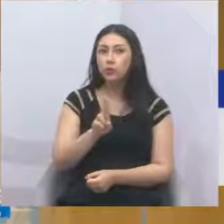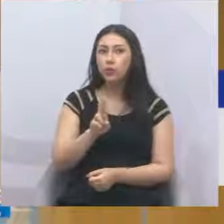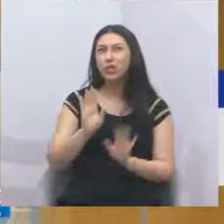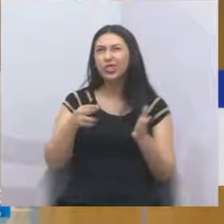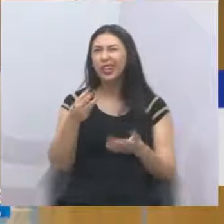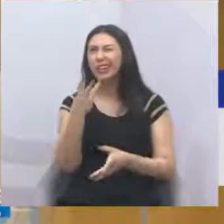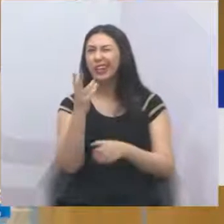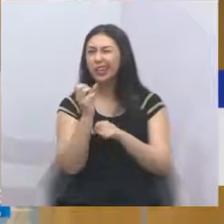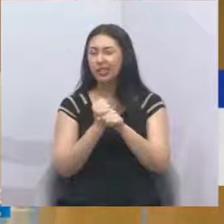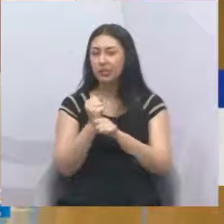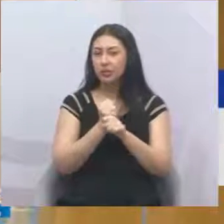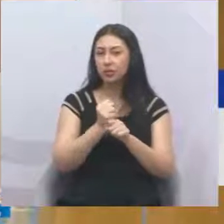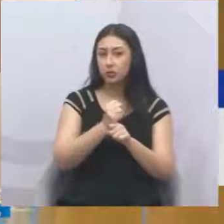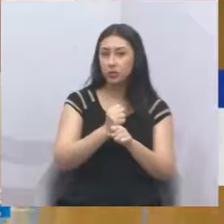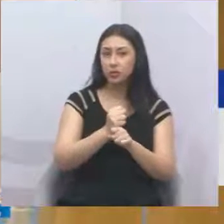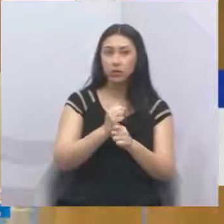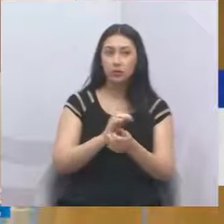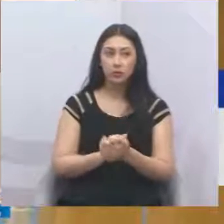3 anos.